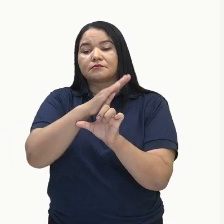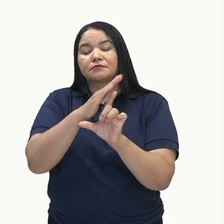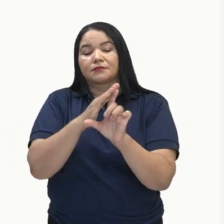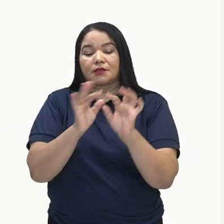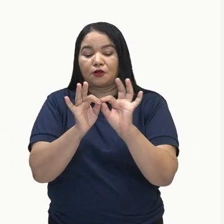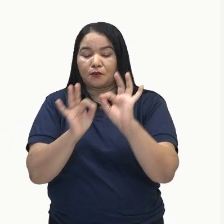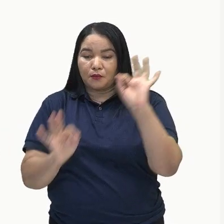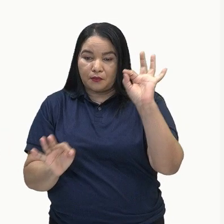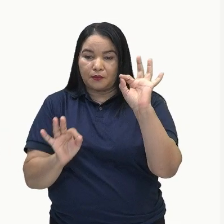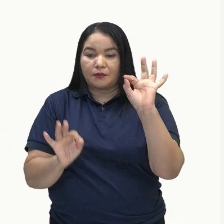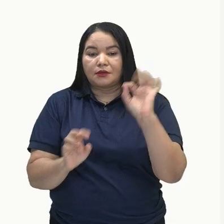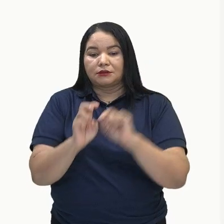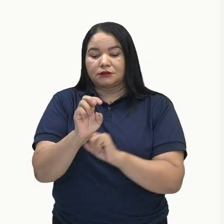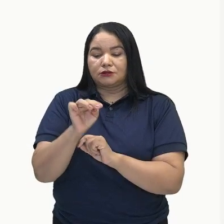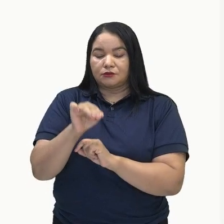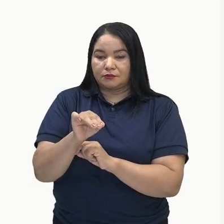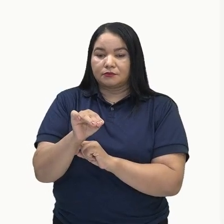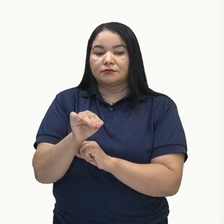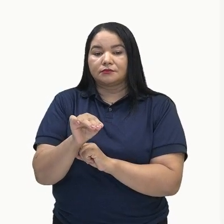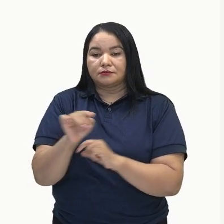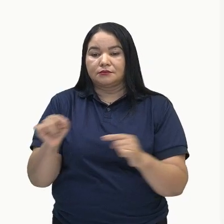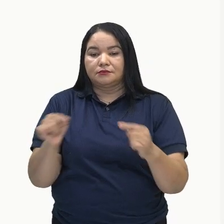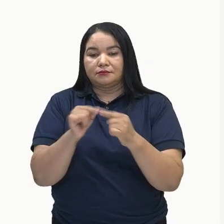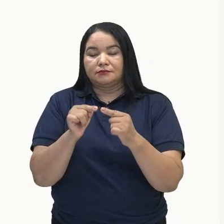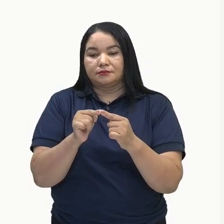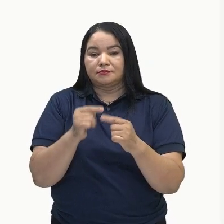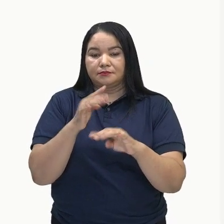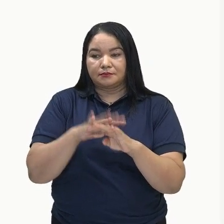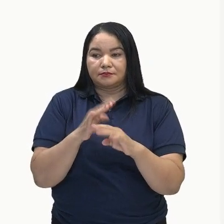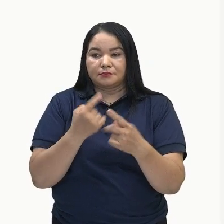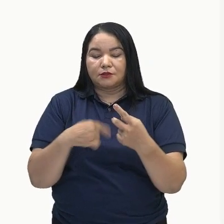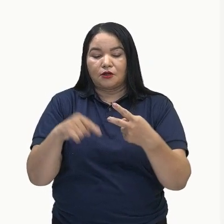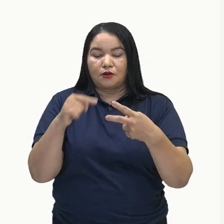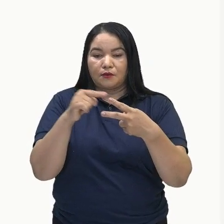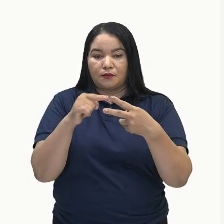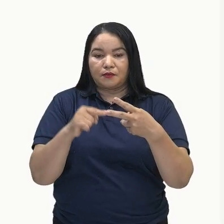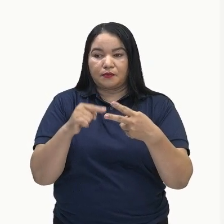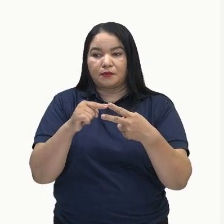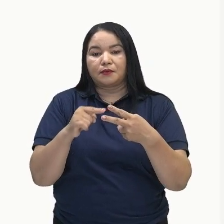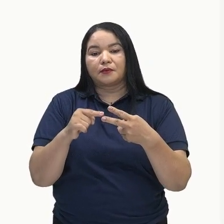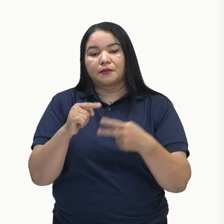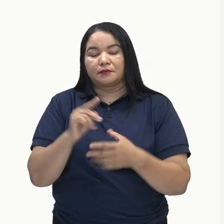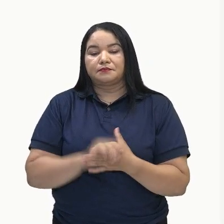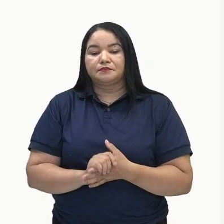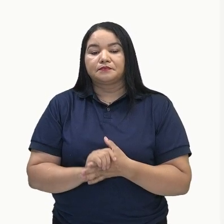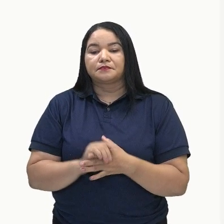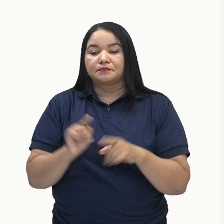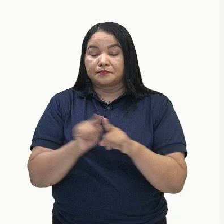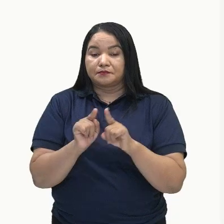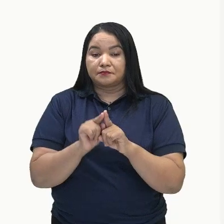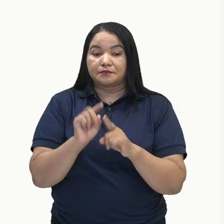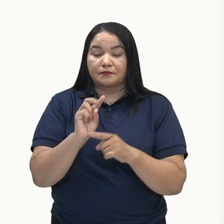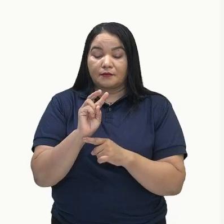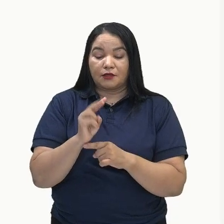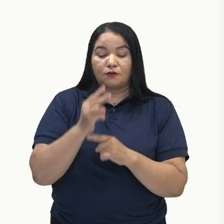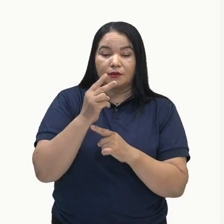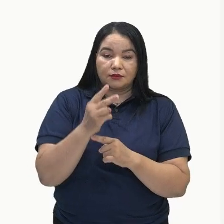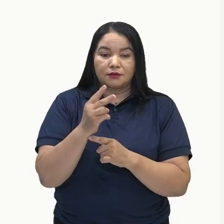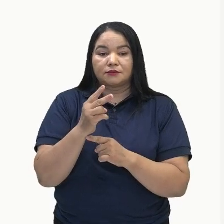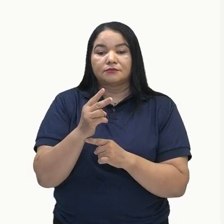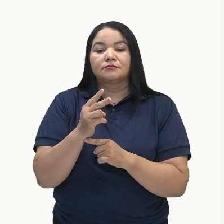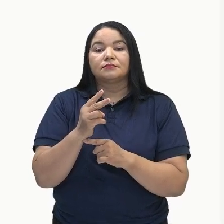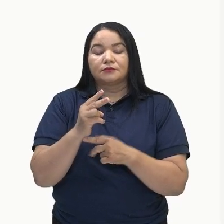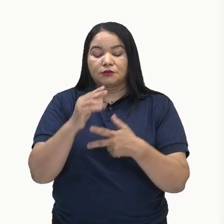E como nós fizemos isso? Aplicamos o Teorema de Pitágoras, quadrado da hipotenusa igual à soma dos quadrados